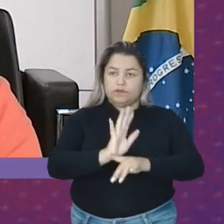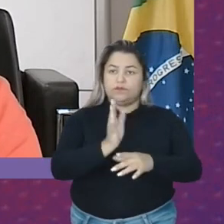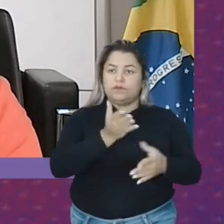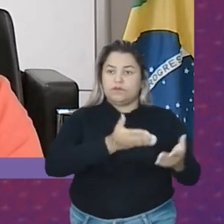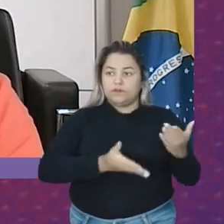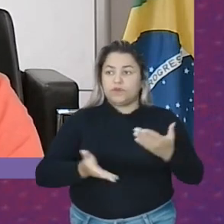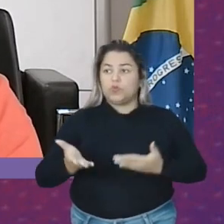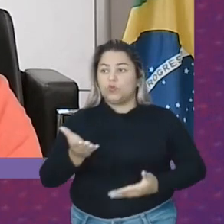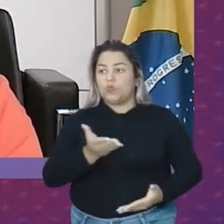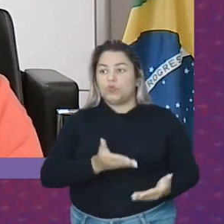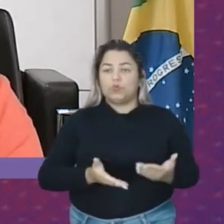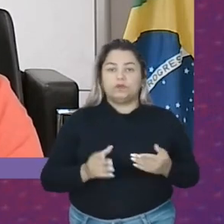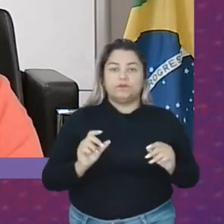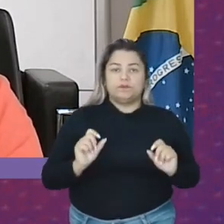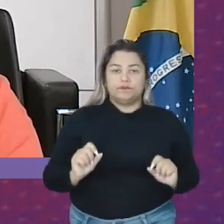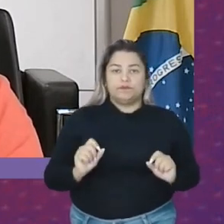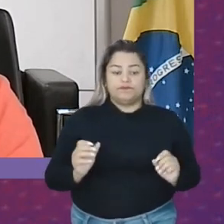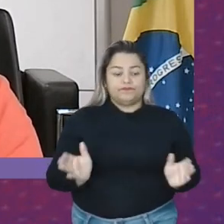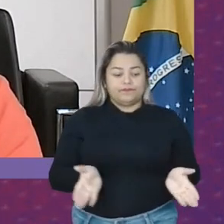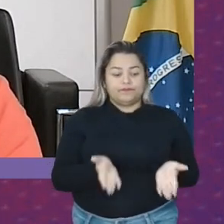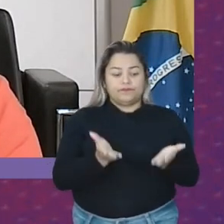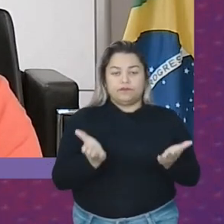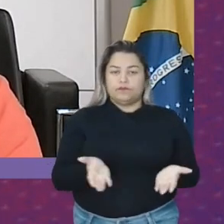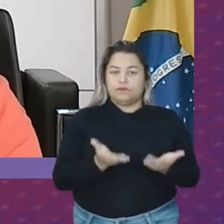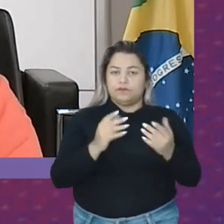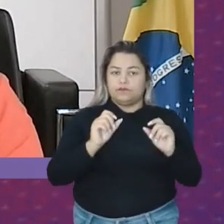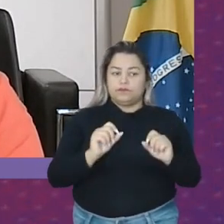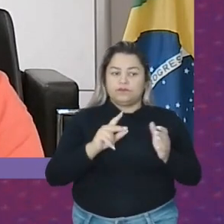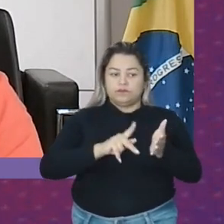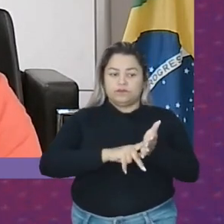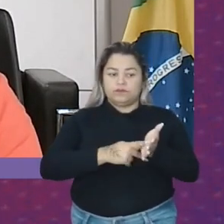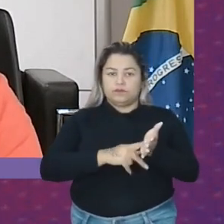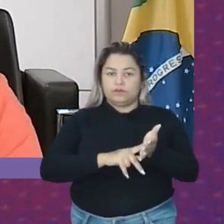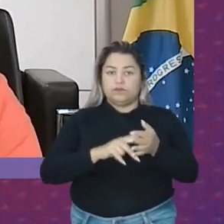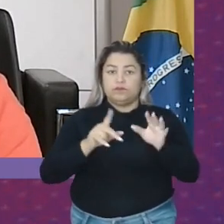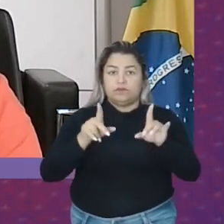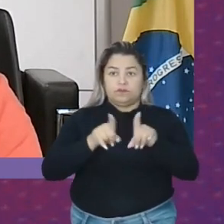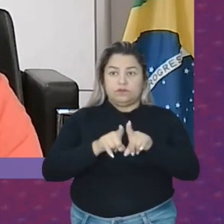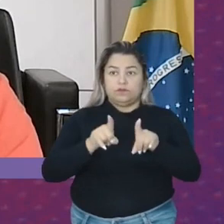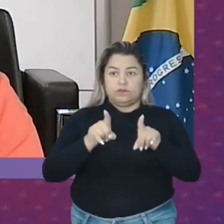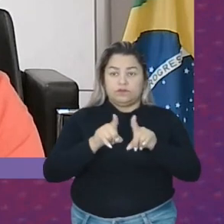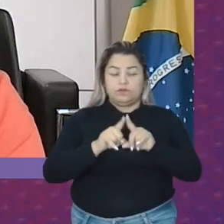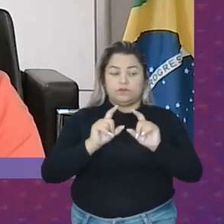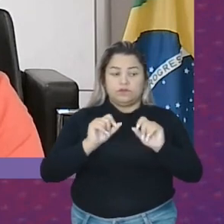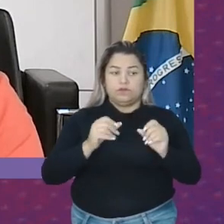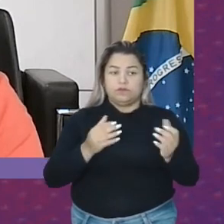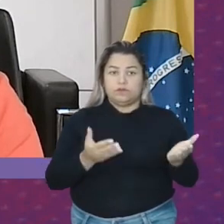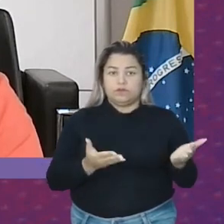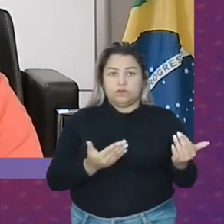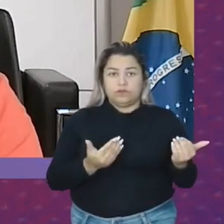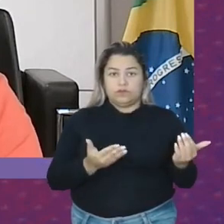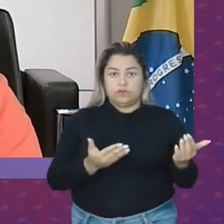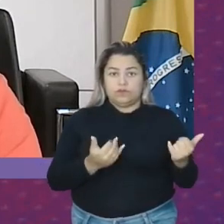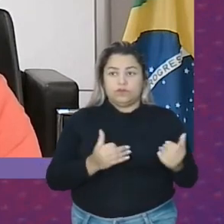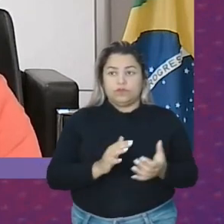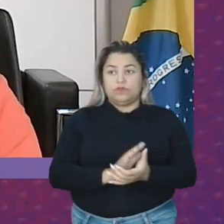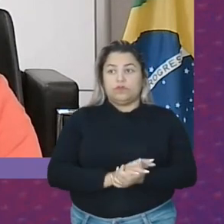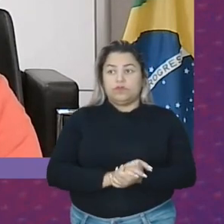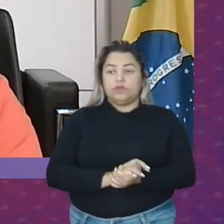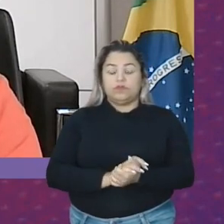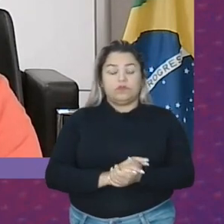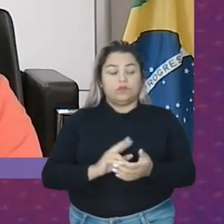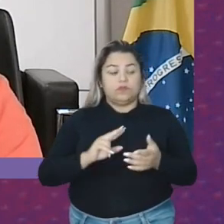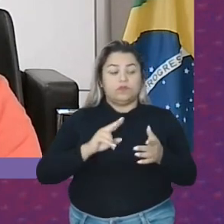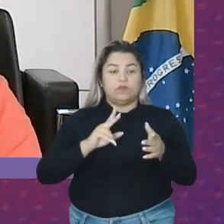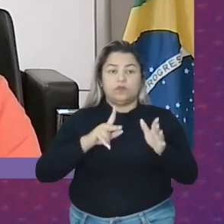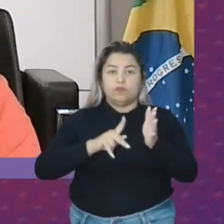e companheiras. Tenho uma trajetória no movimento sindical, desde jovem, passei pelo sindicato,